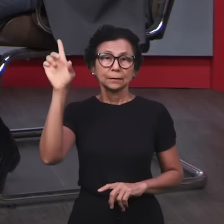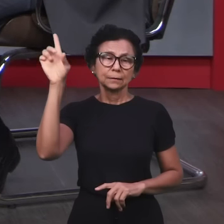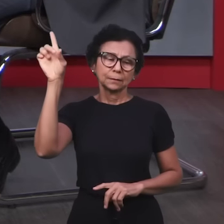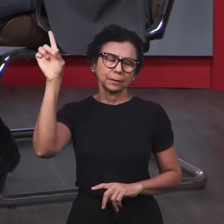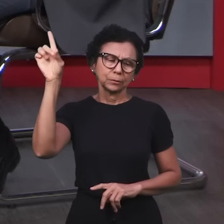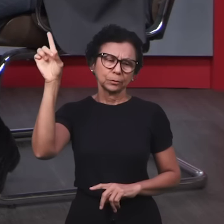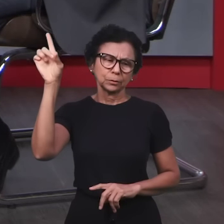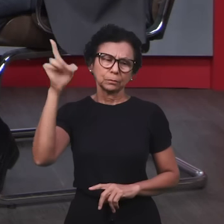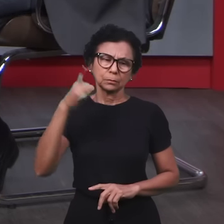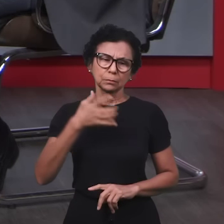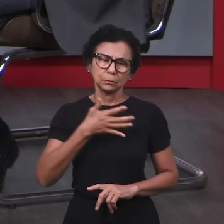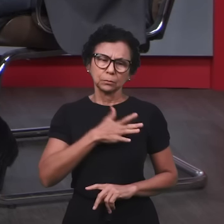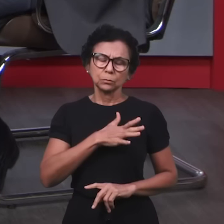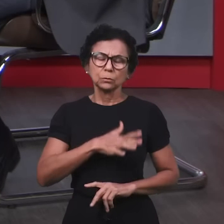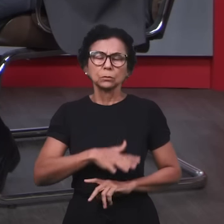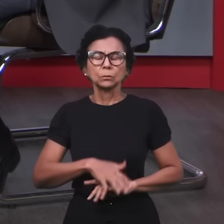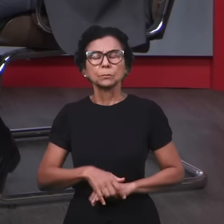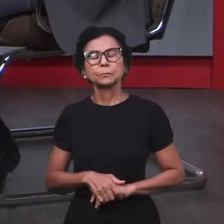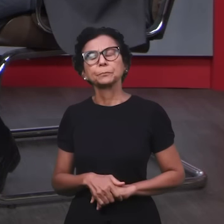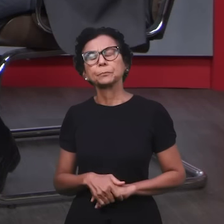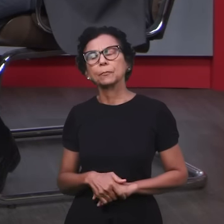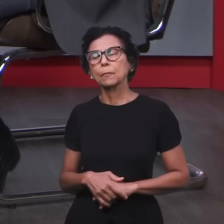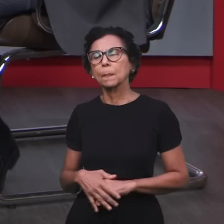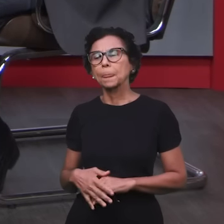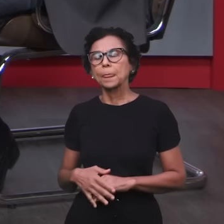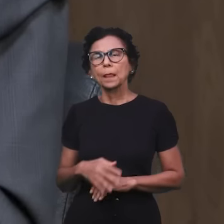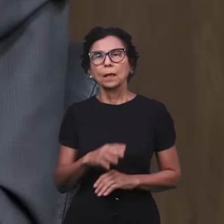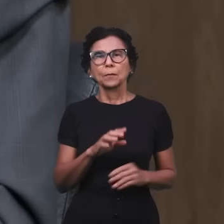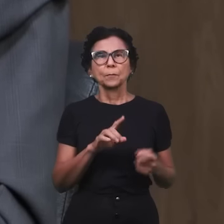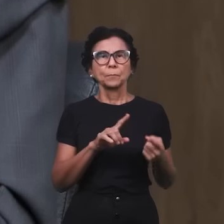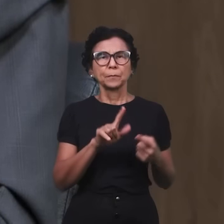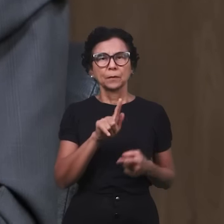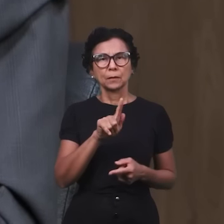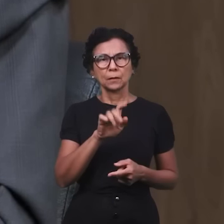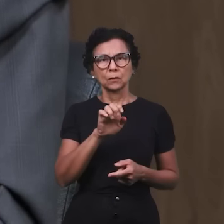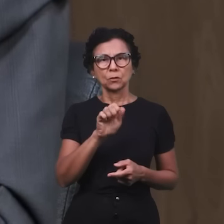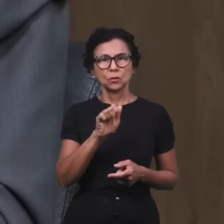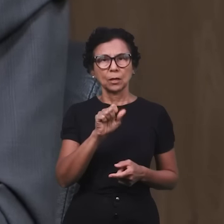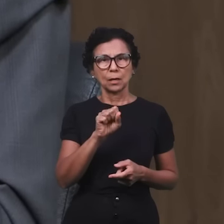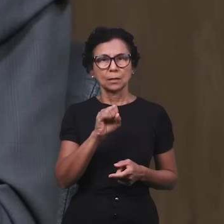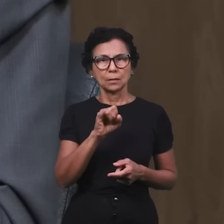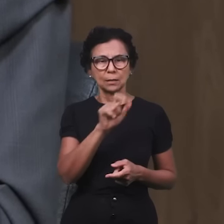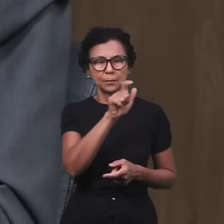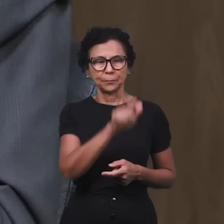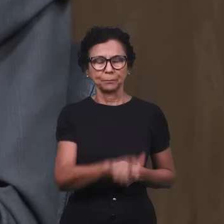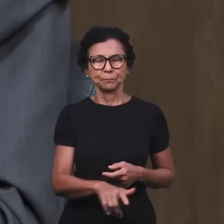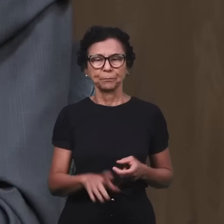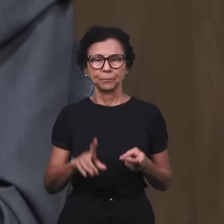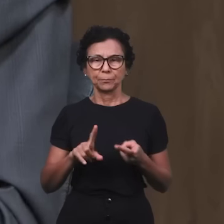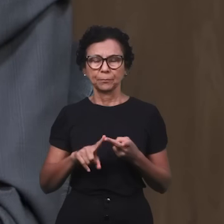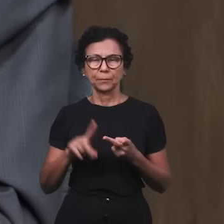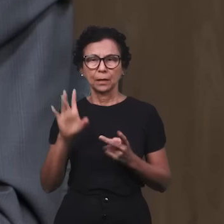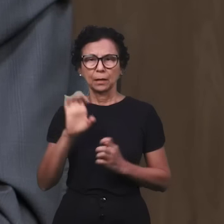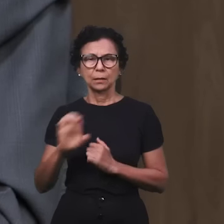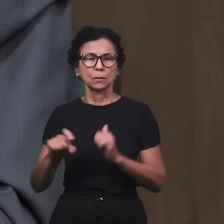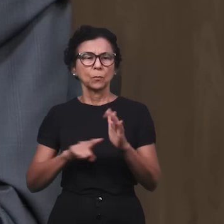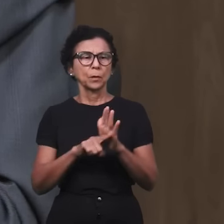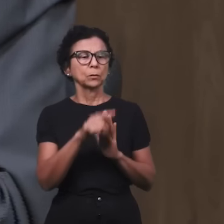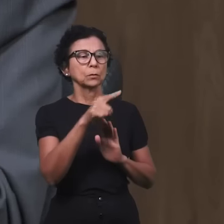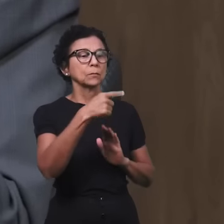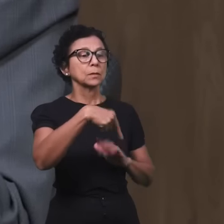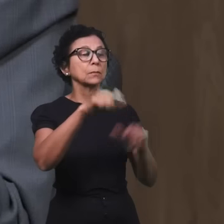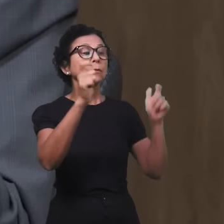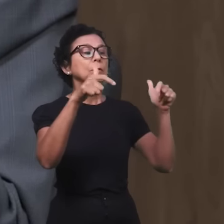então, Eliseu fala: você foi aonde? Não foi a lugar nenhum. Não mentiu, né? Não, teu servo não foi. Não, lugar nenhum outro. Lugar nenhum. Não, você